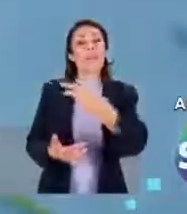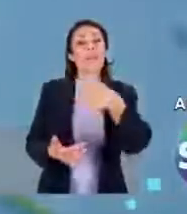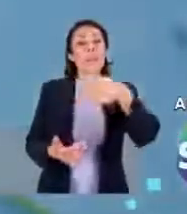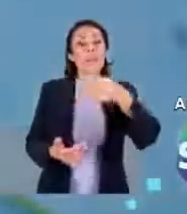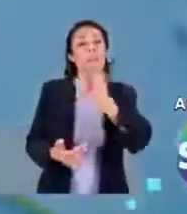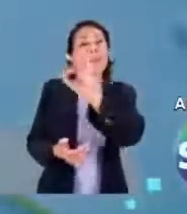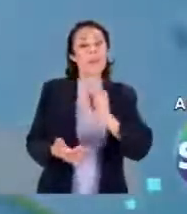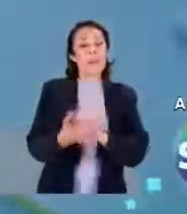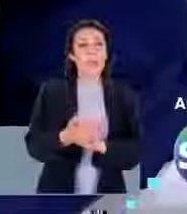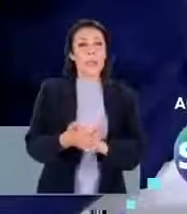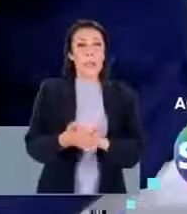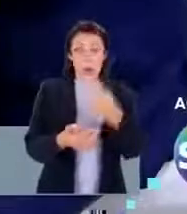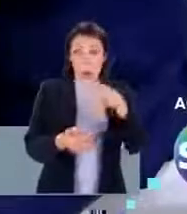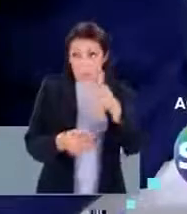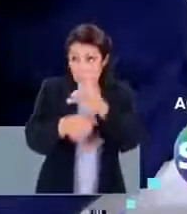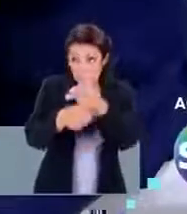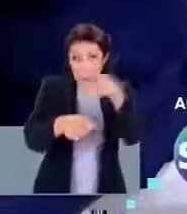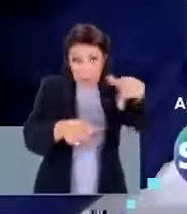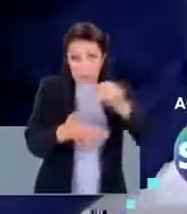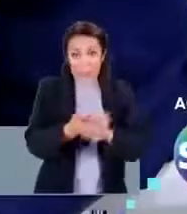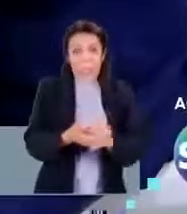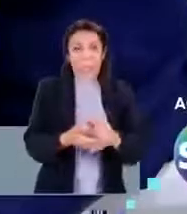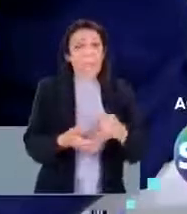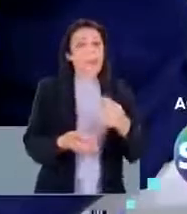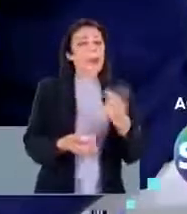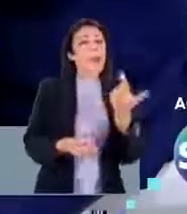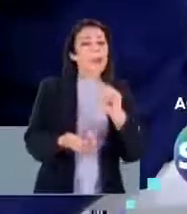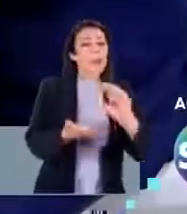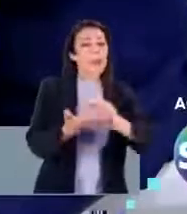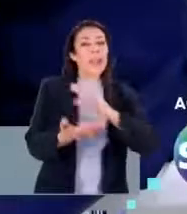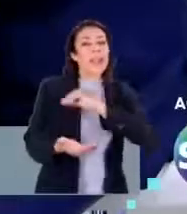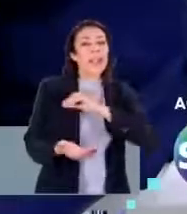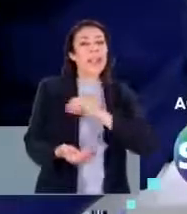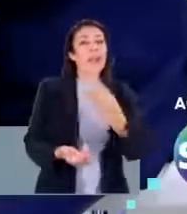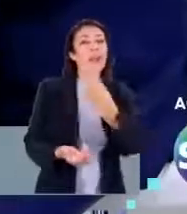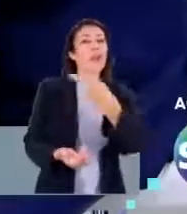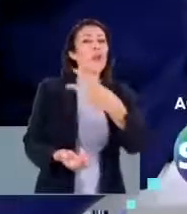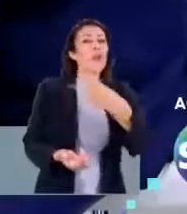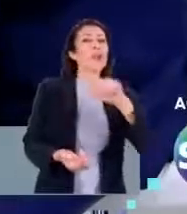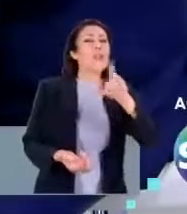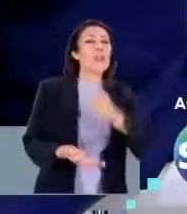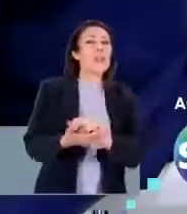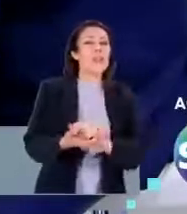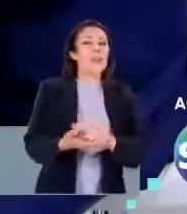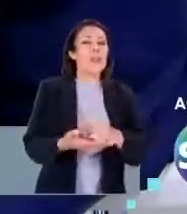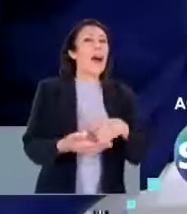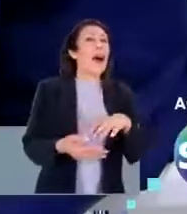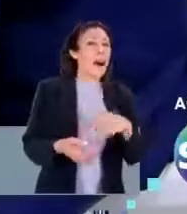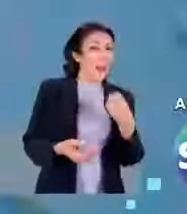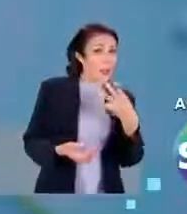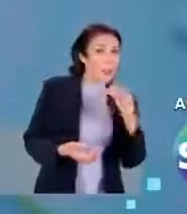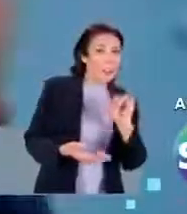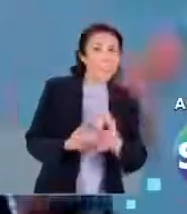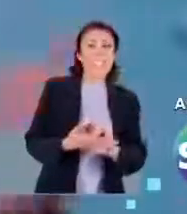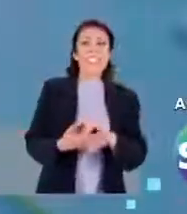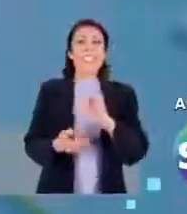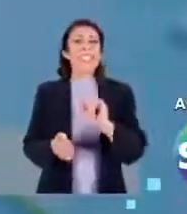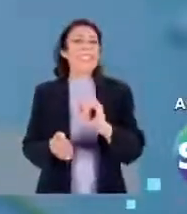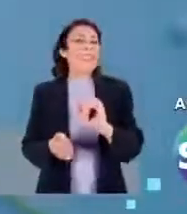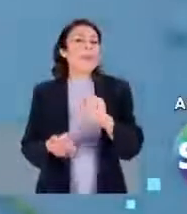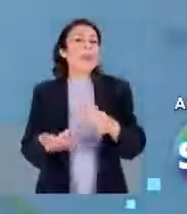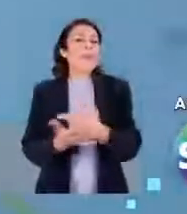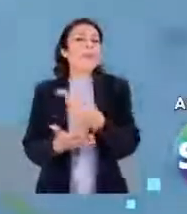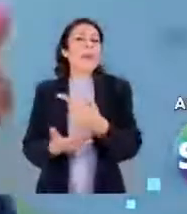ganha 12 mil 10 mil 8 mil Ah se fosse 27,5% também não tá direito eu fiz